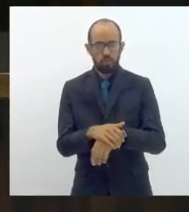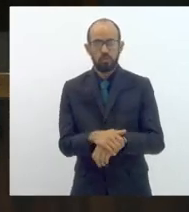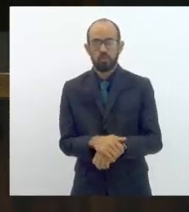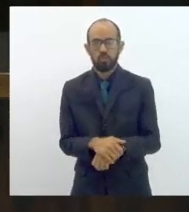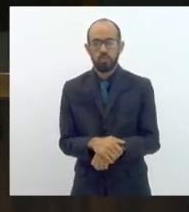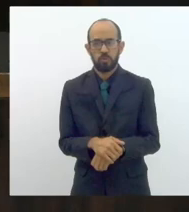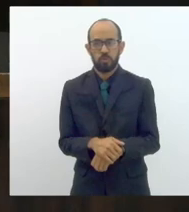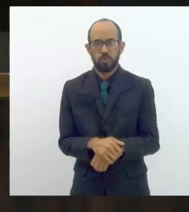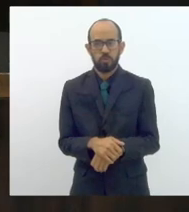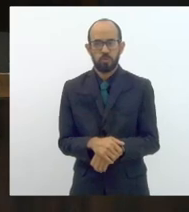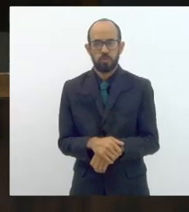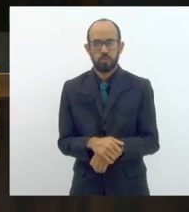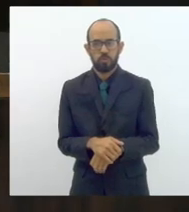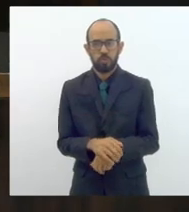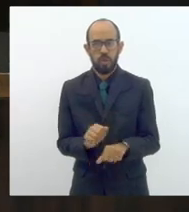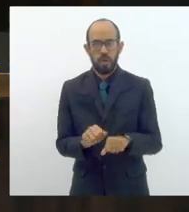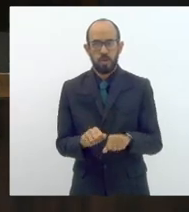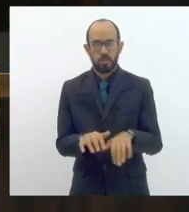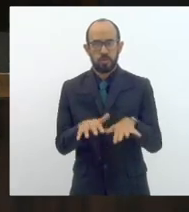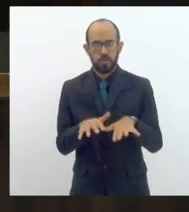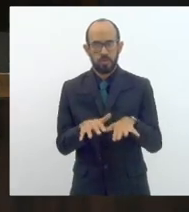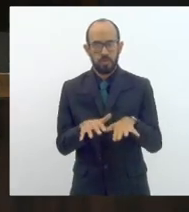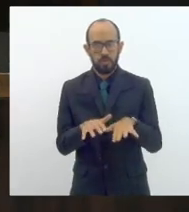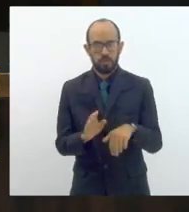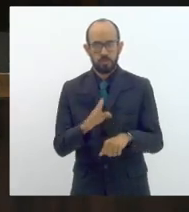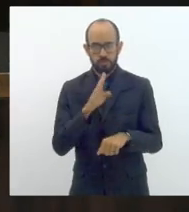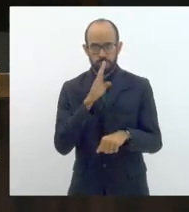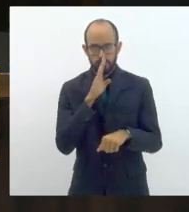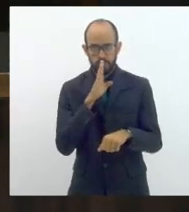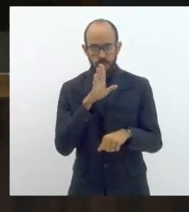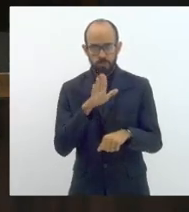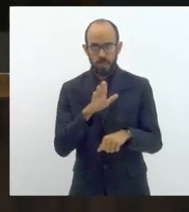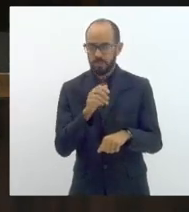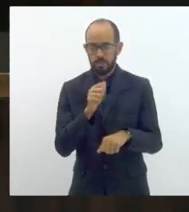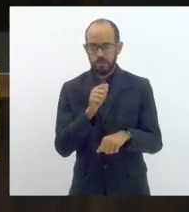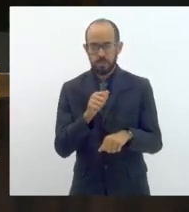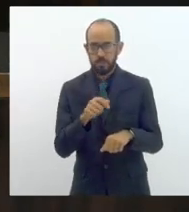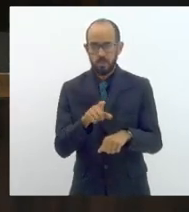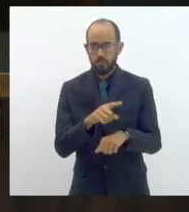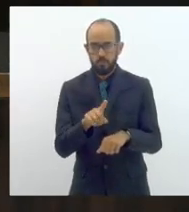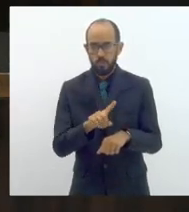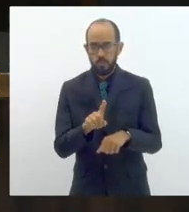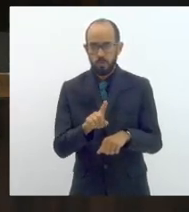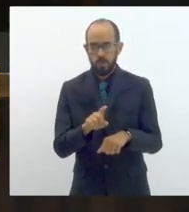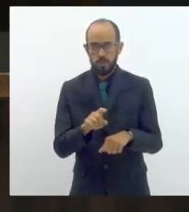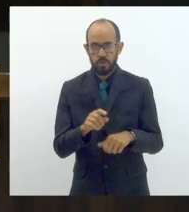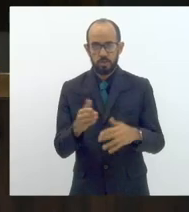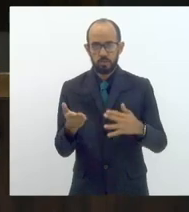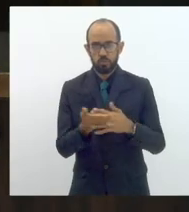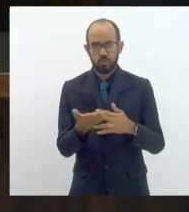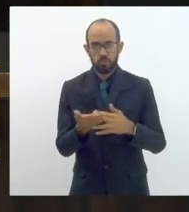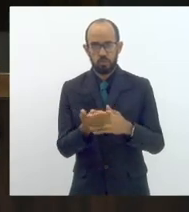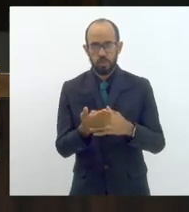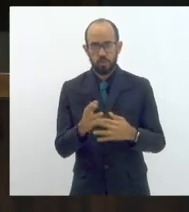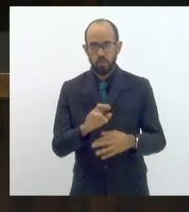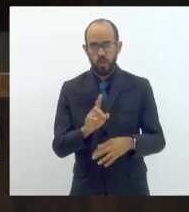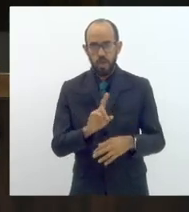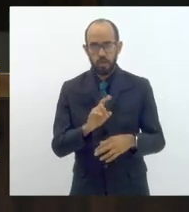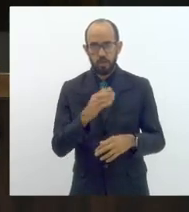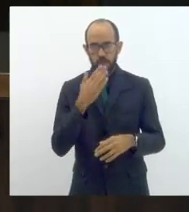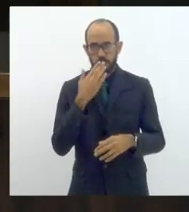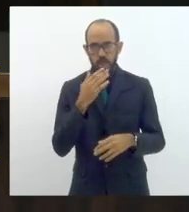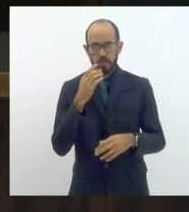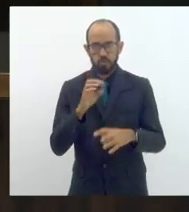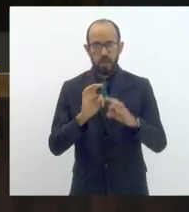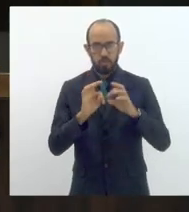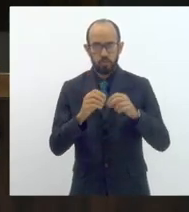Embora a nossa sessão esteja em silêncio, ela não foi oficialmente suspendida. Então, peço, por favor, que os deputados e